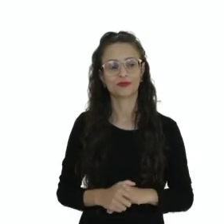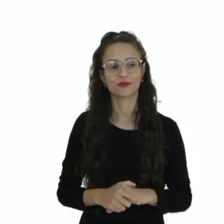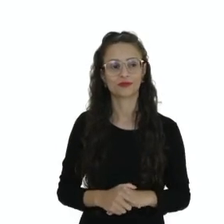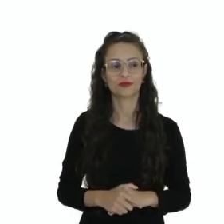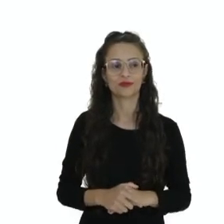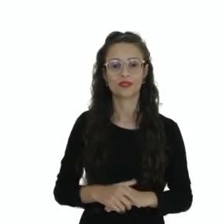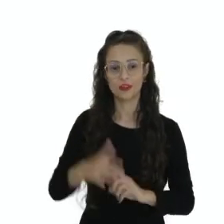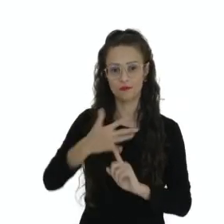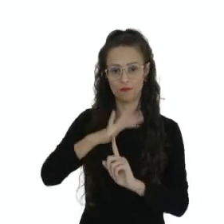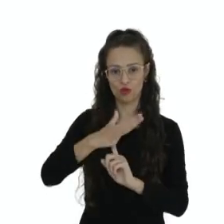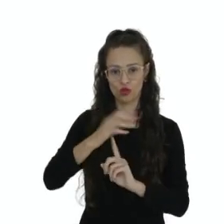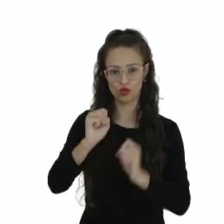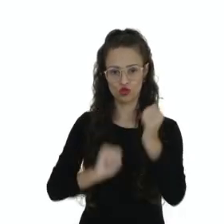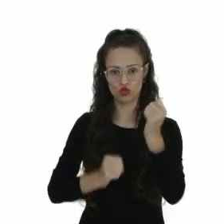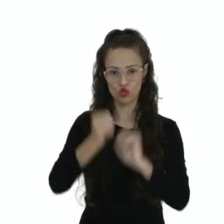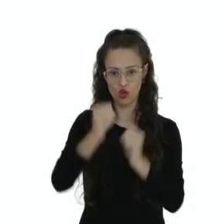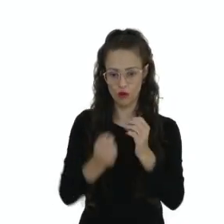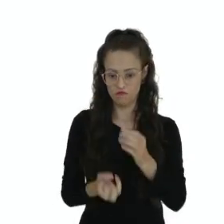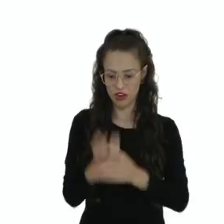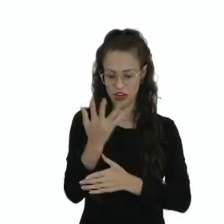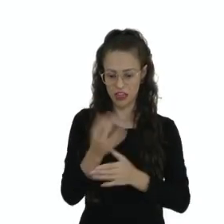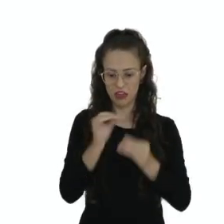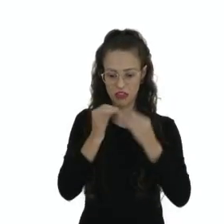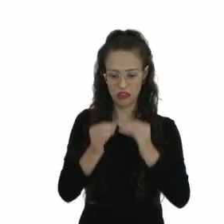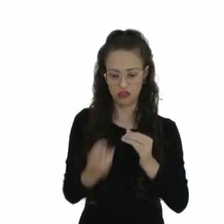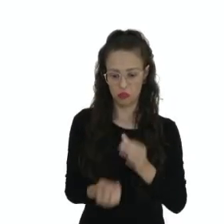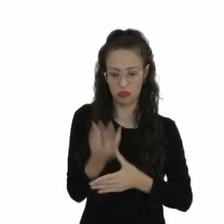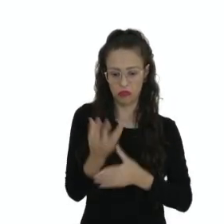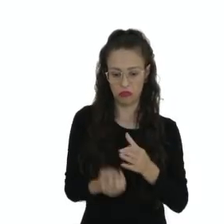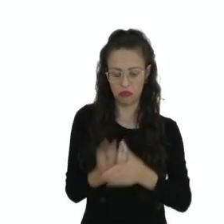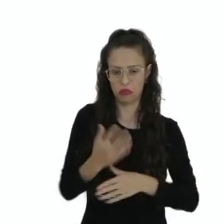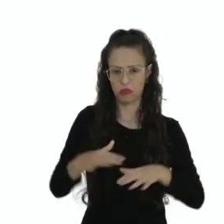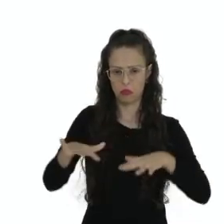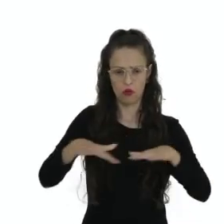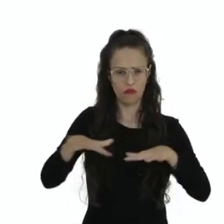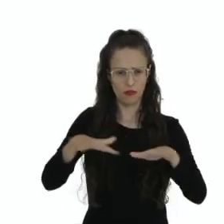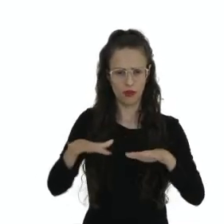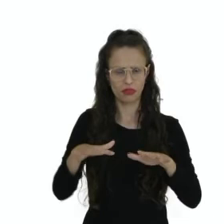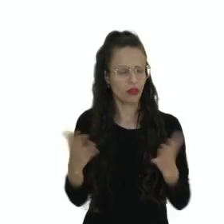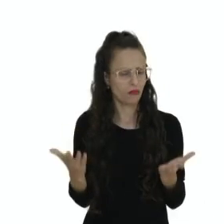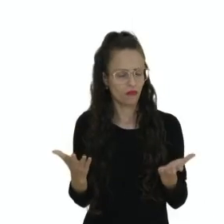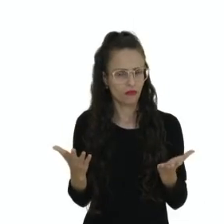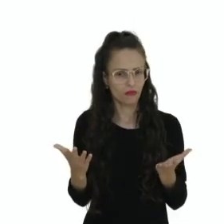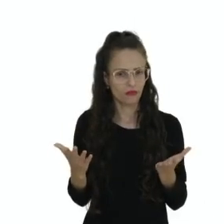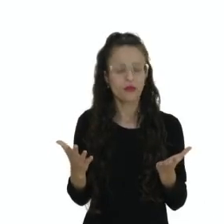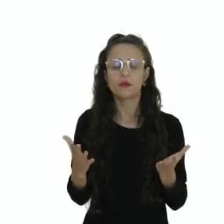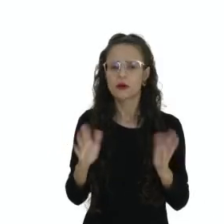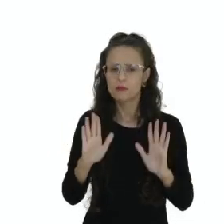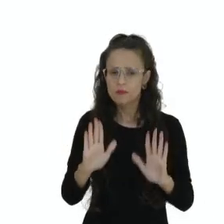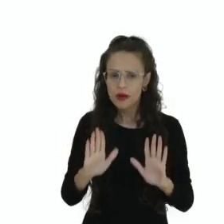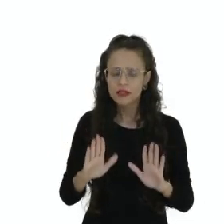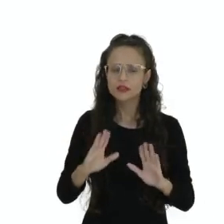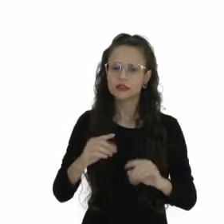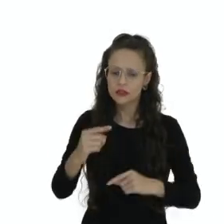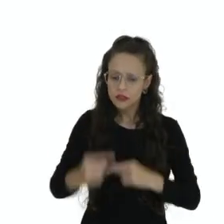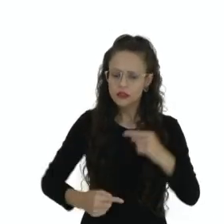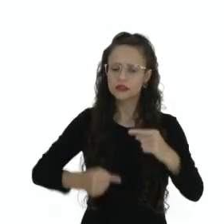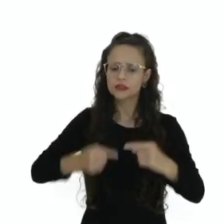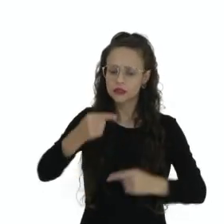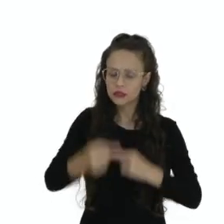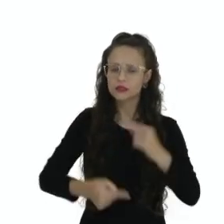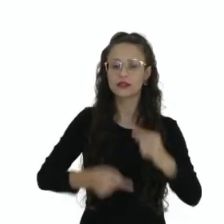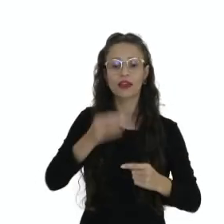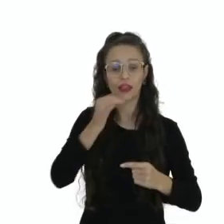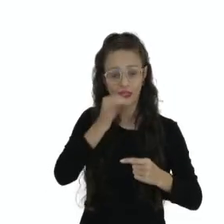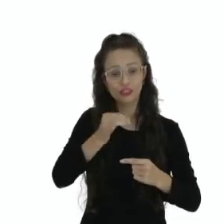O motor que cria energia do nada para poder se movimentar, pois mesmo operando em ciclos, uma parte da energia